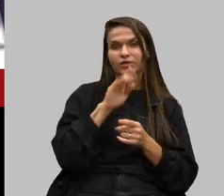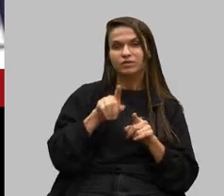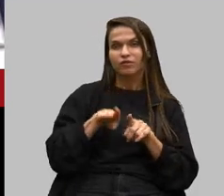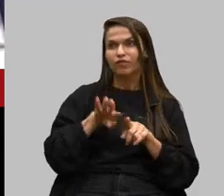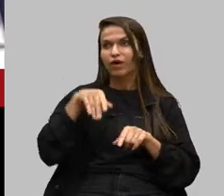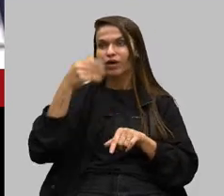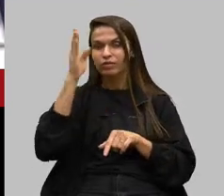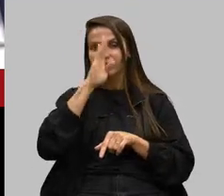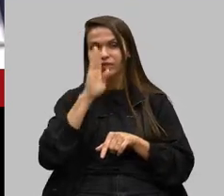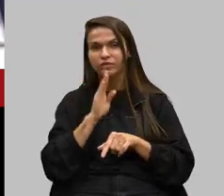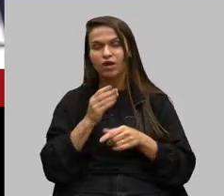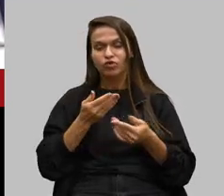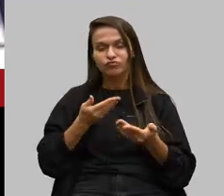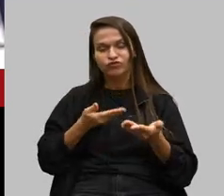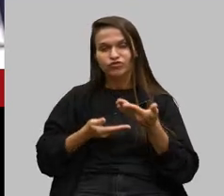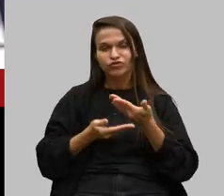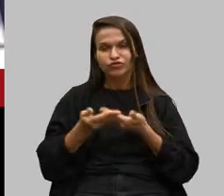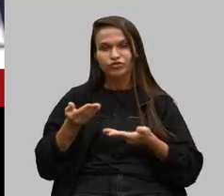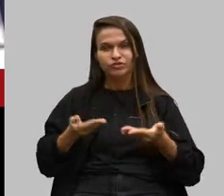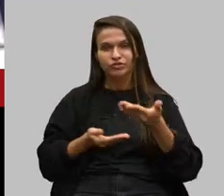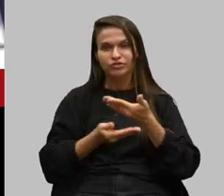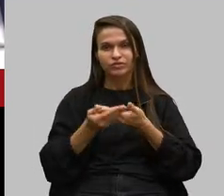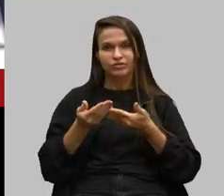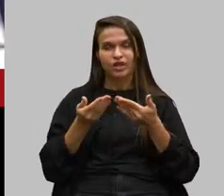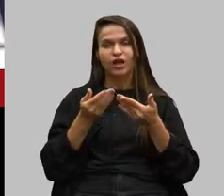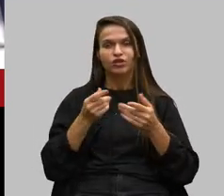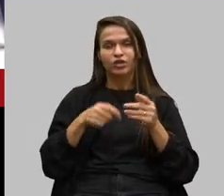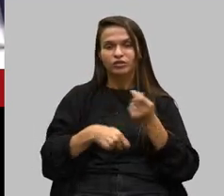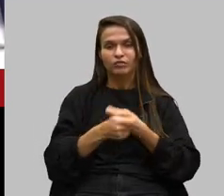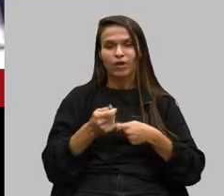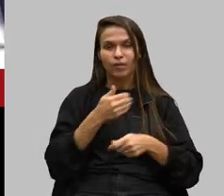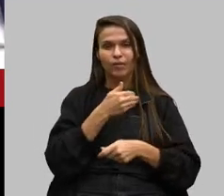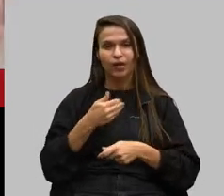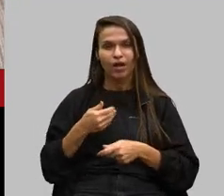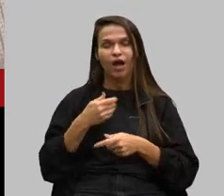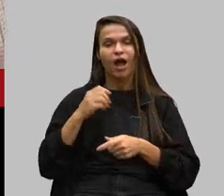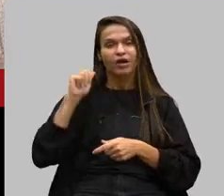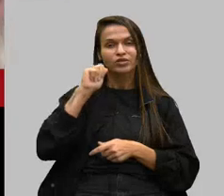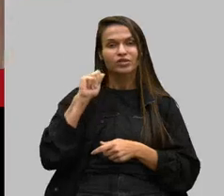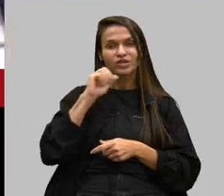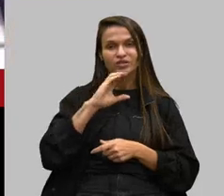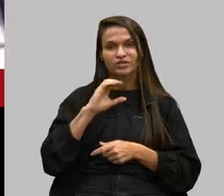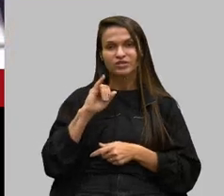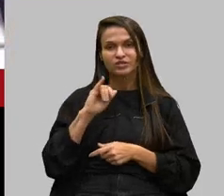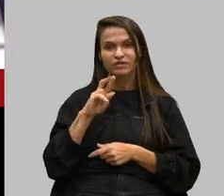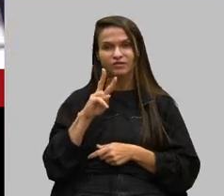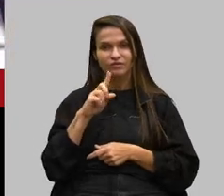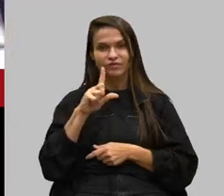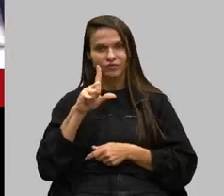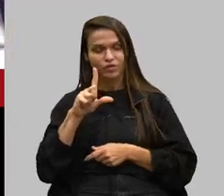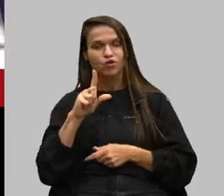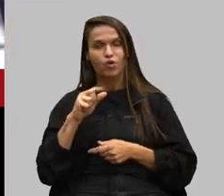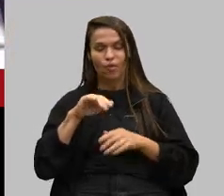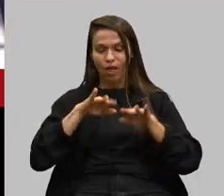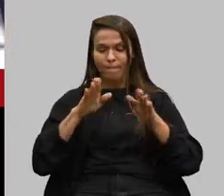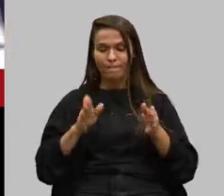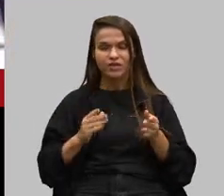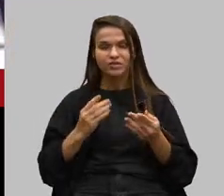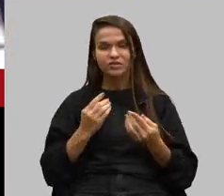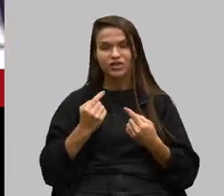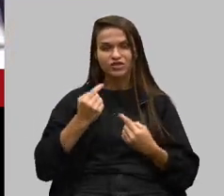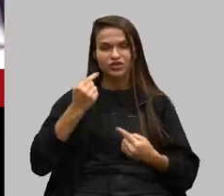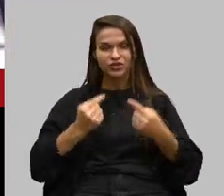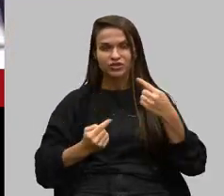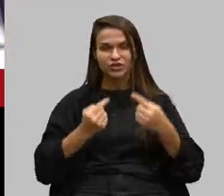promover o diálogo e a atuação conjunta entre a administração pública a sociedade civil no âmbito da mesa de diálogo Esta é uma